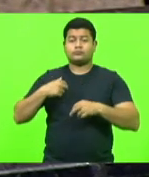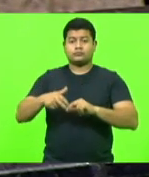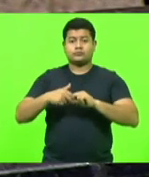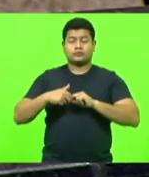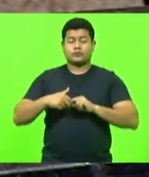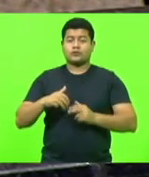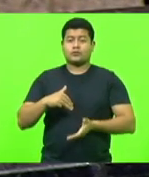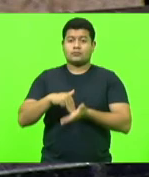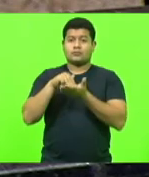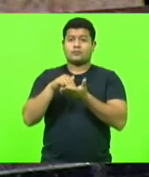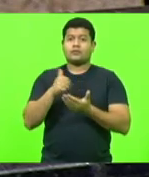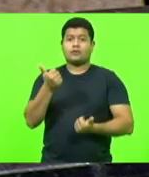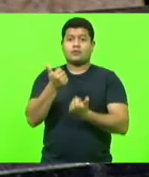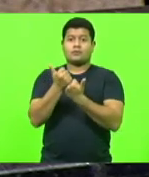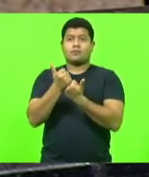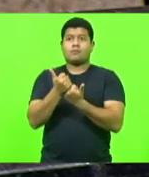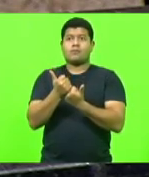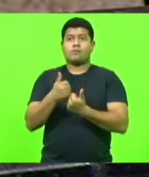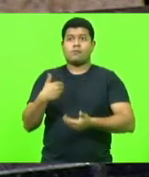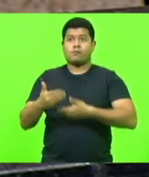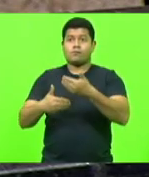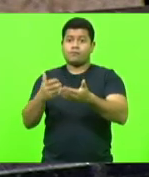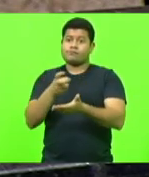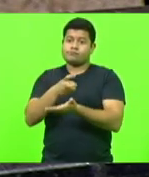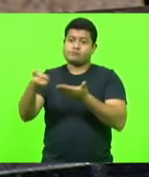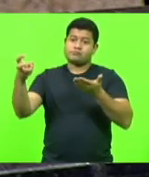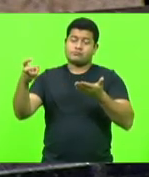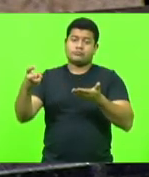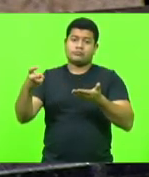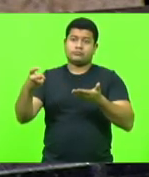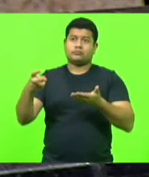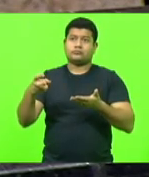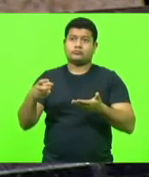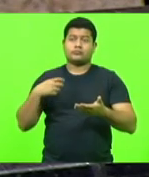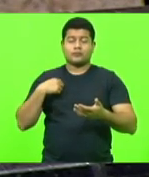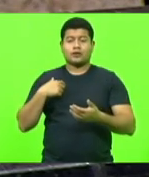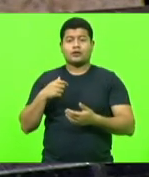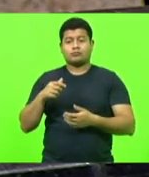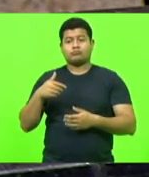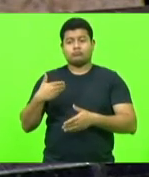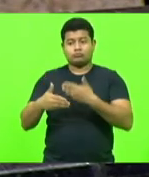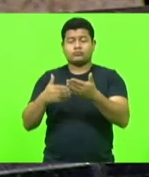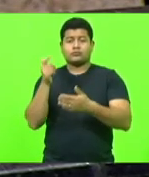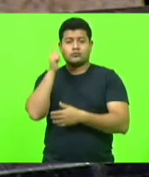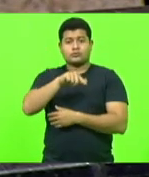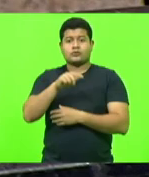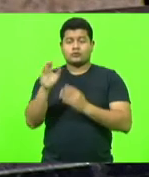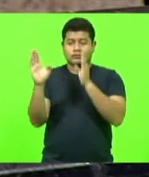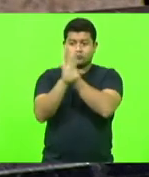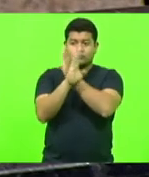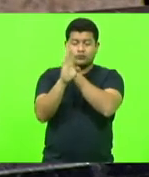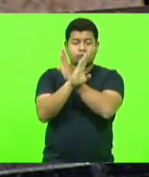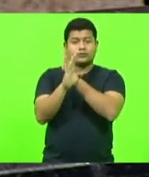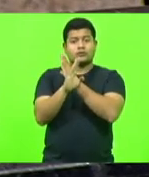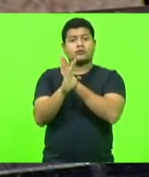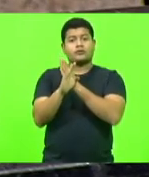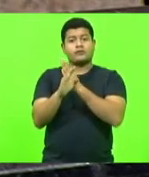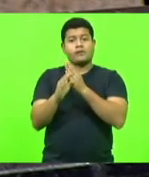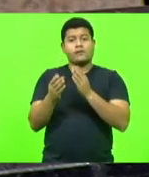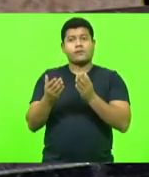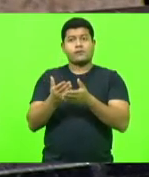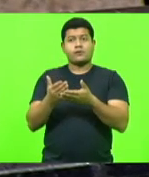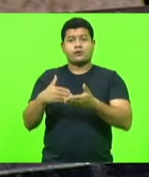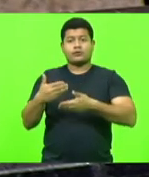apoio a um processo de impeachment, que faria, então, essas investigações para que ela, pelo menos, seja acolhida